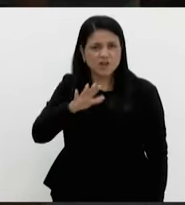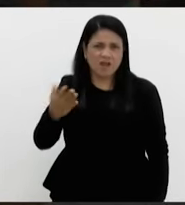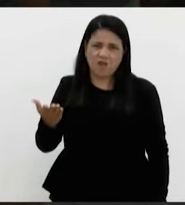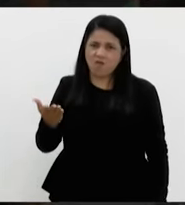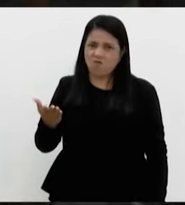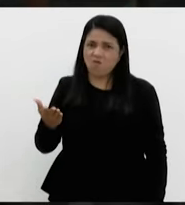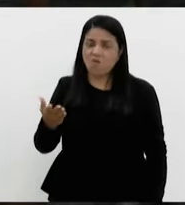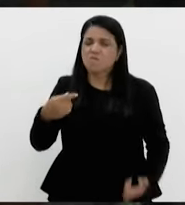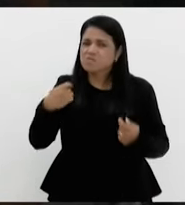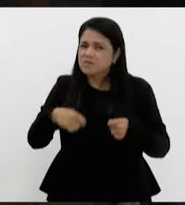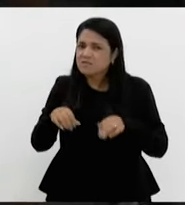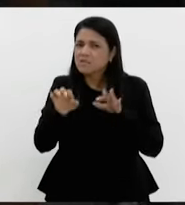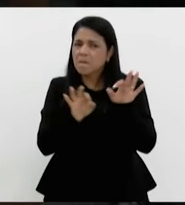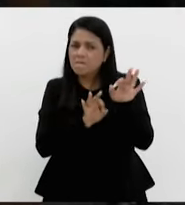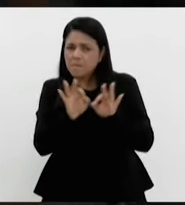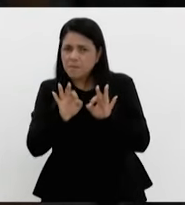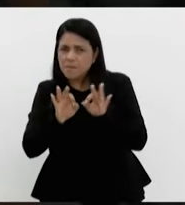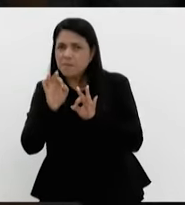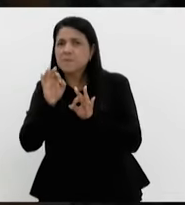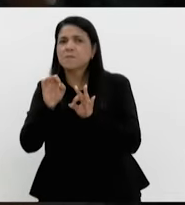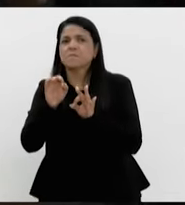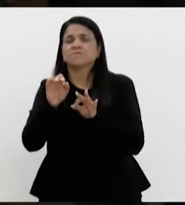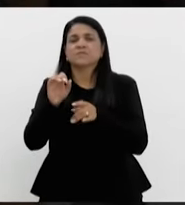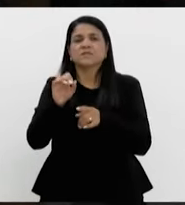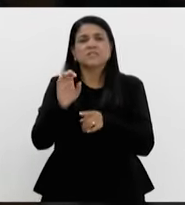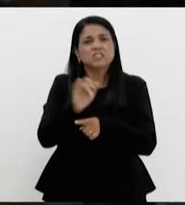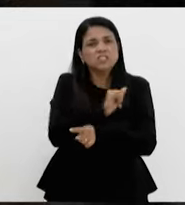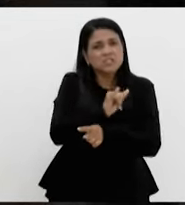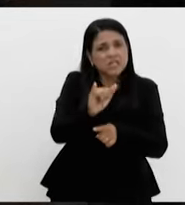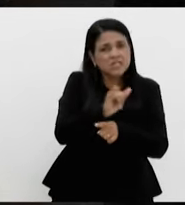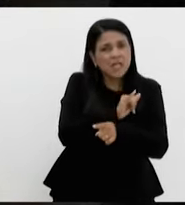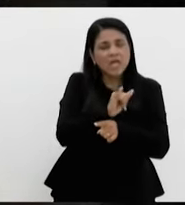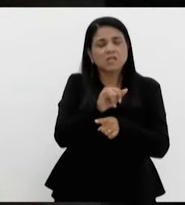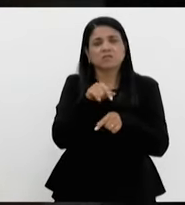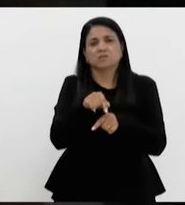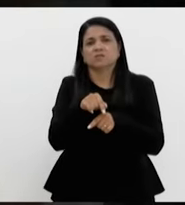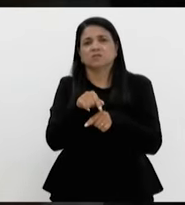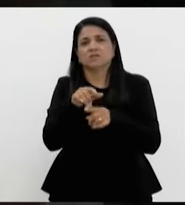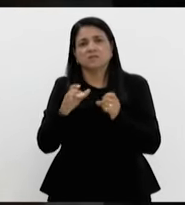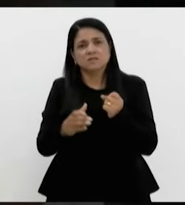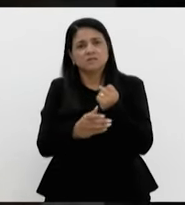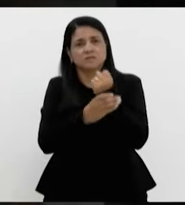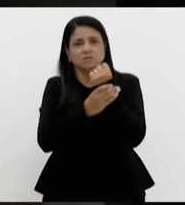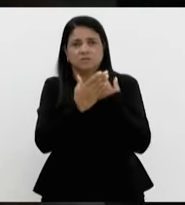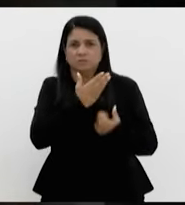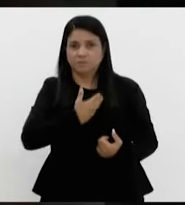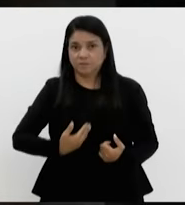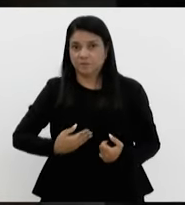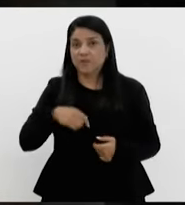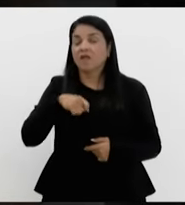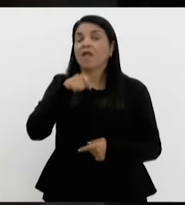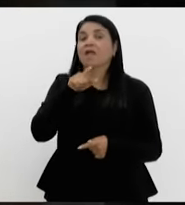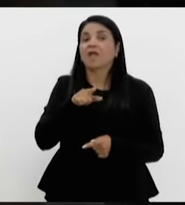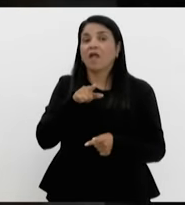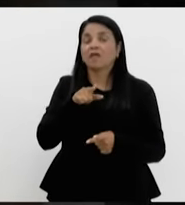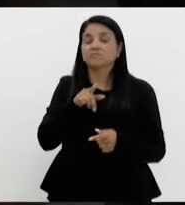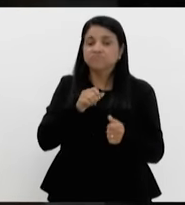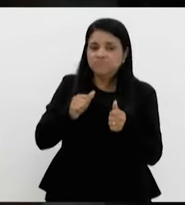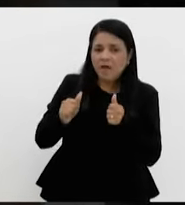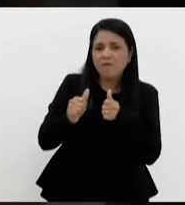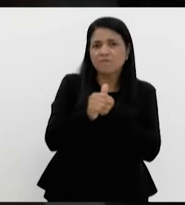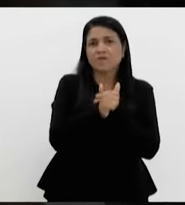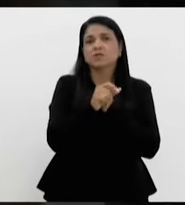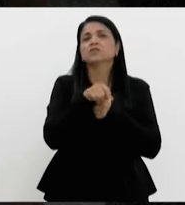plano estratégico da segurança pública. E quem tem que estar à frente desse plano estratégico é